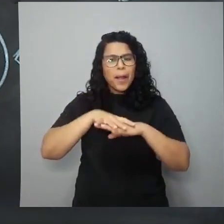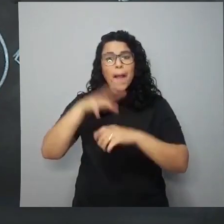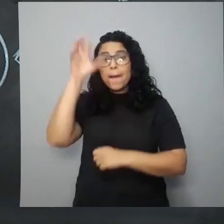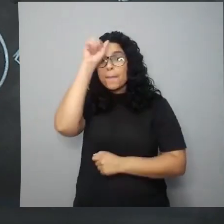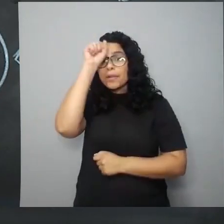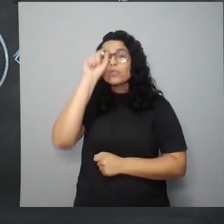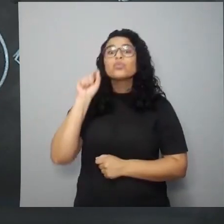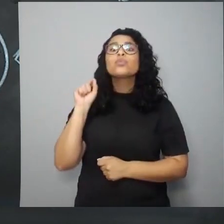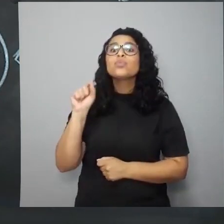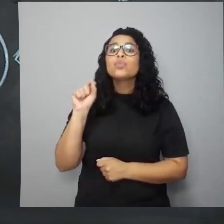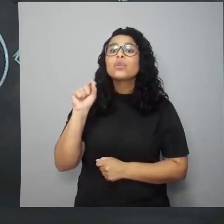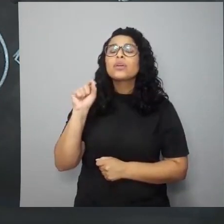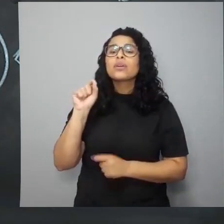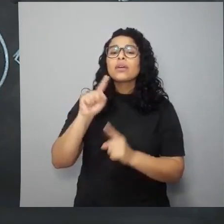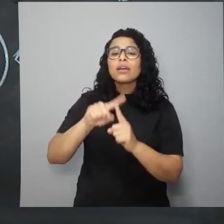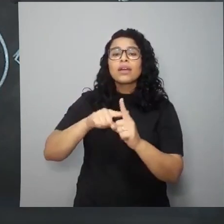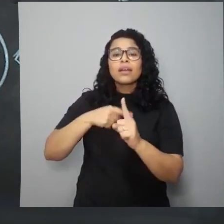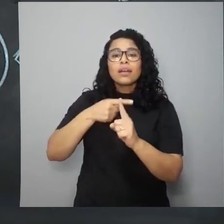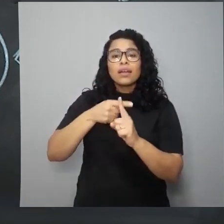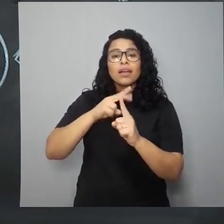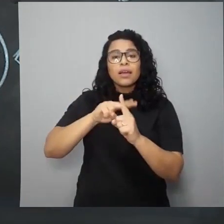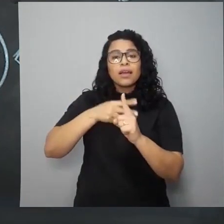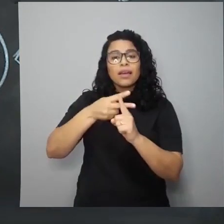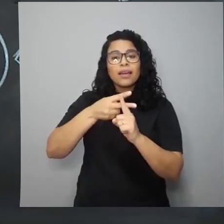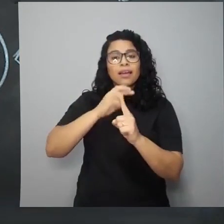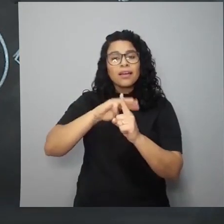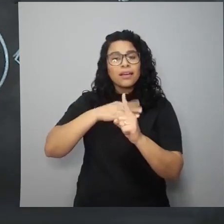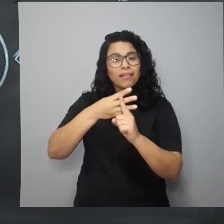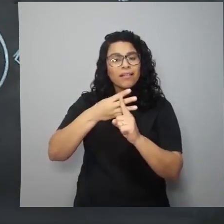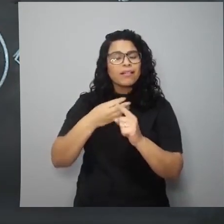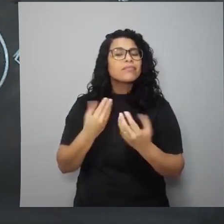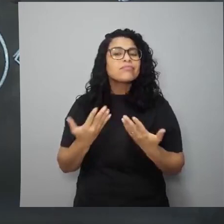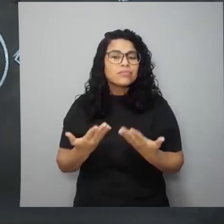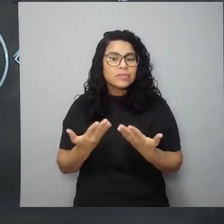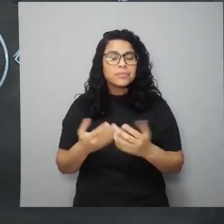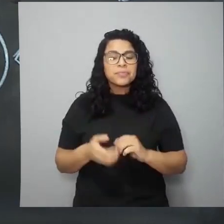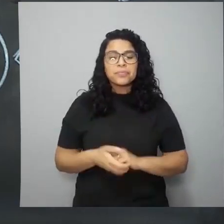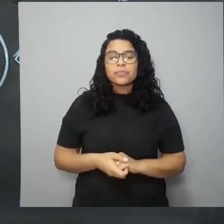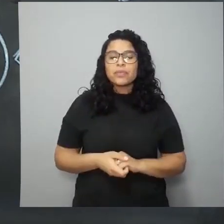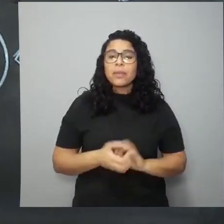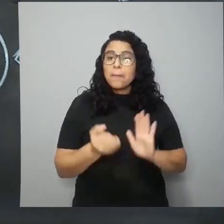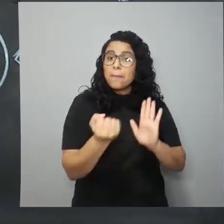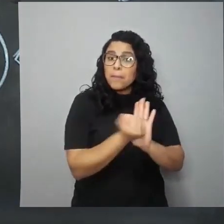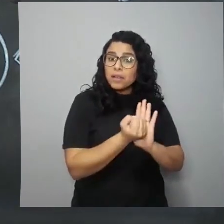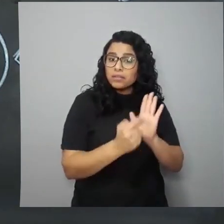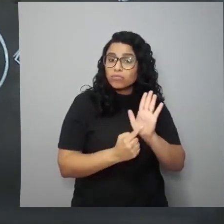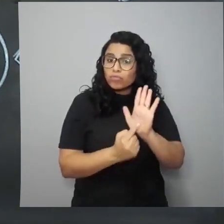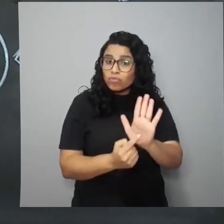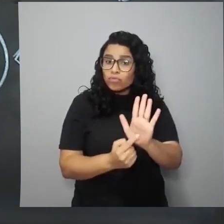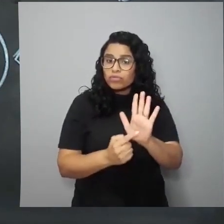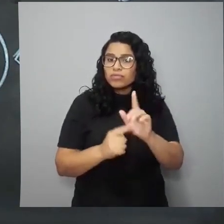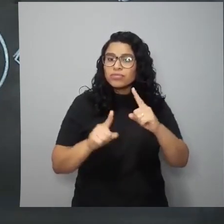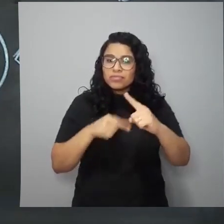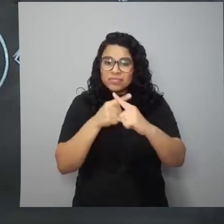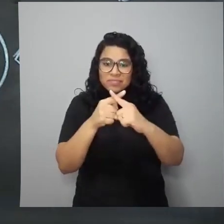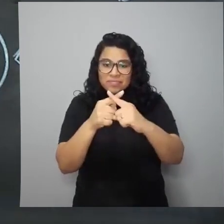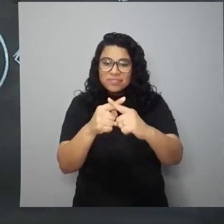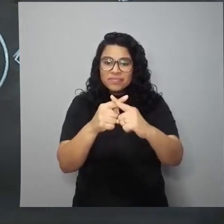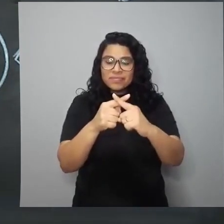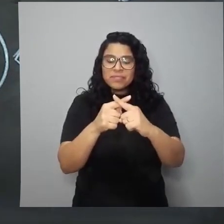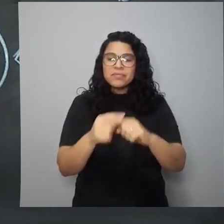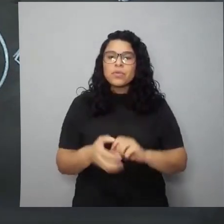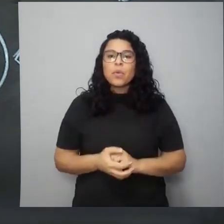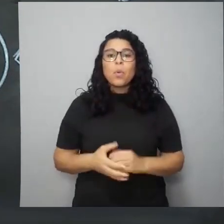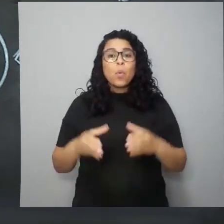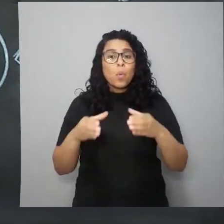dobro, triplo, quádruplo? Essa relação, essa marcação de uma multiplicação é o que a gente chama